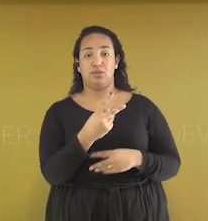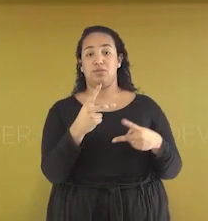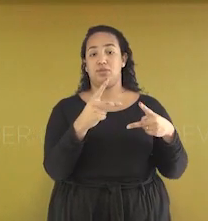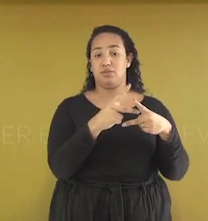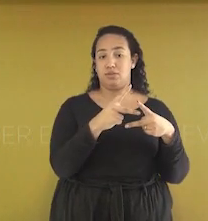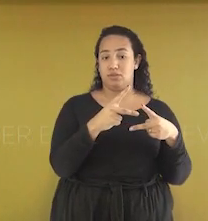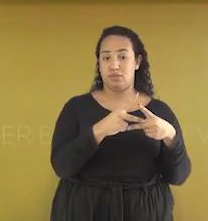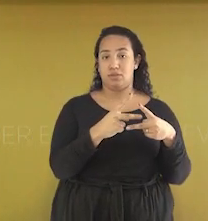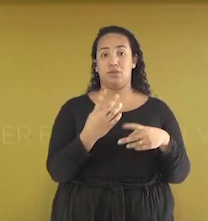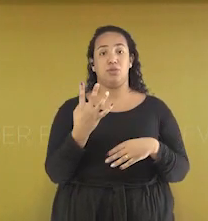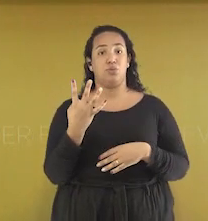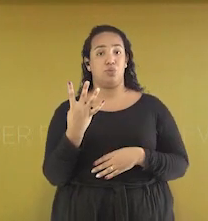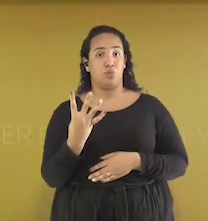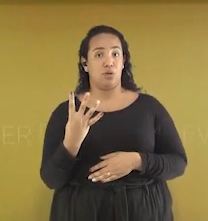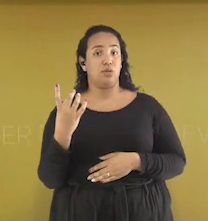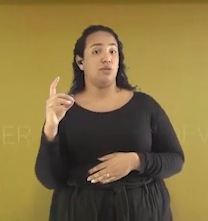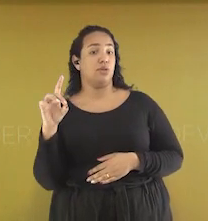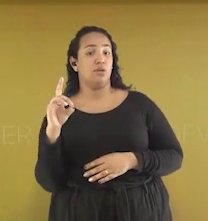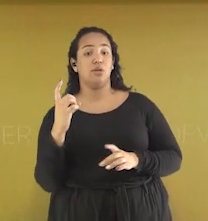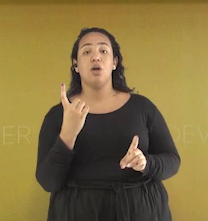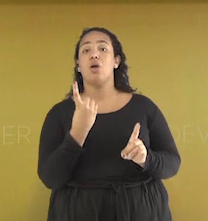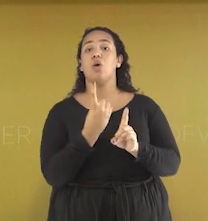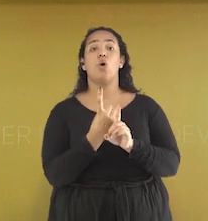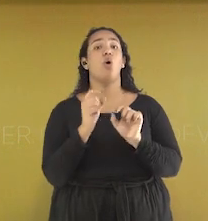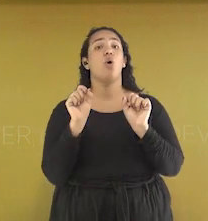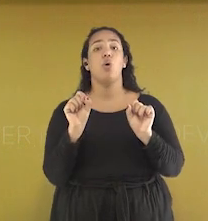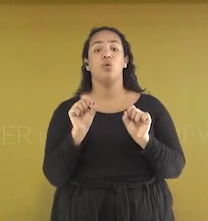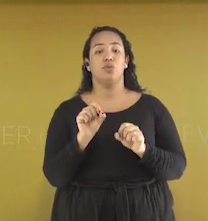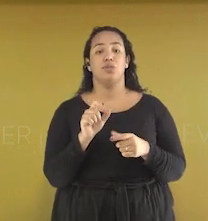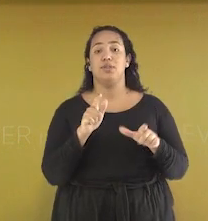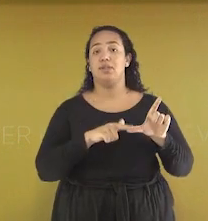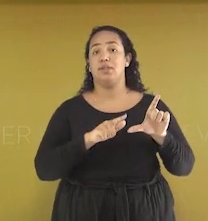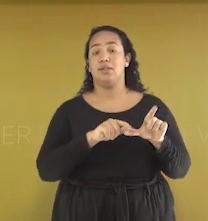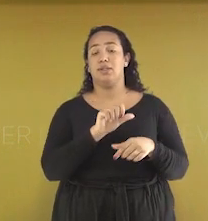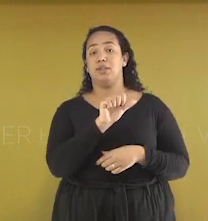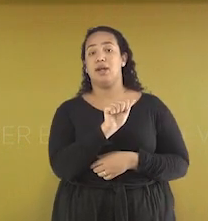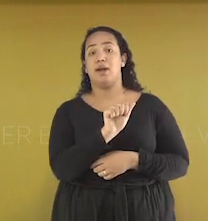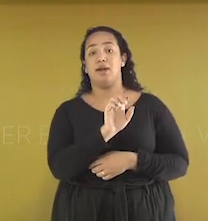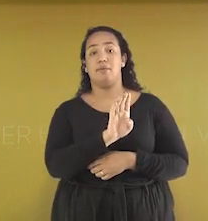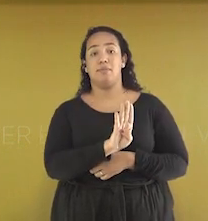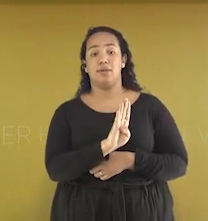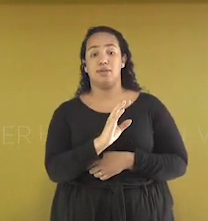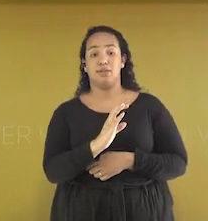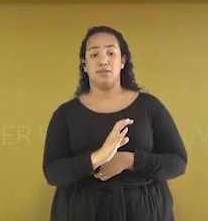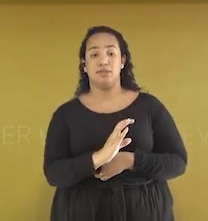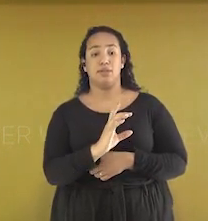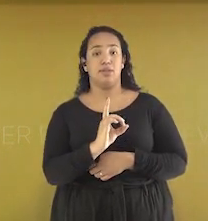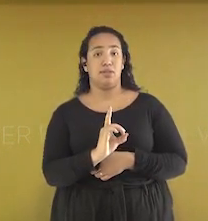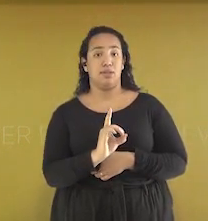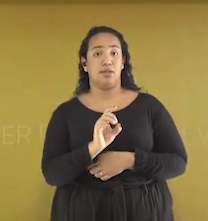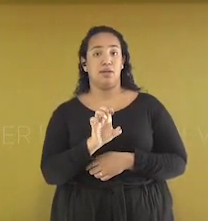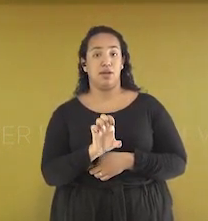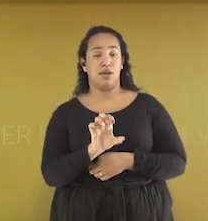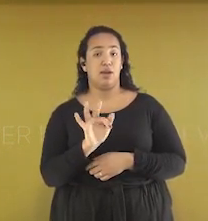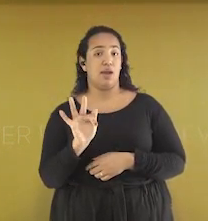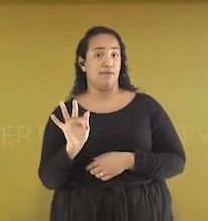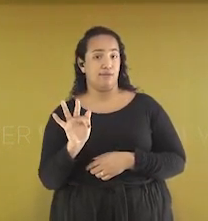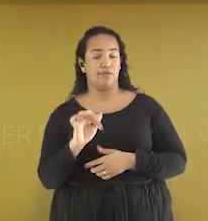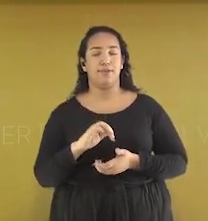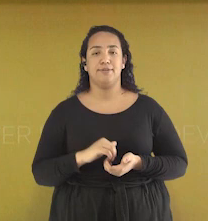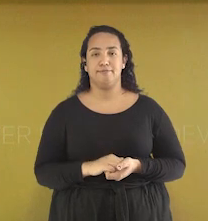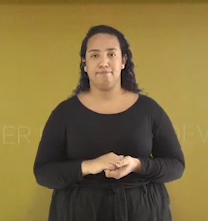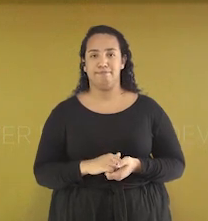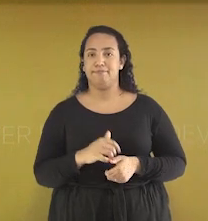o 3 inteiros e 4 décimos. Ele está onde? Na letra A, B,